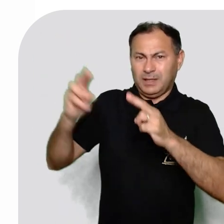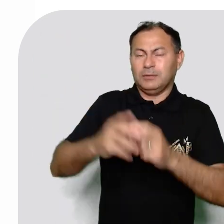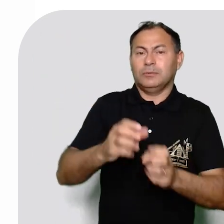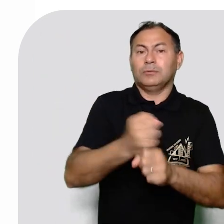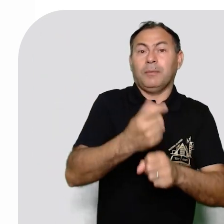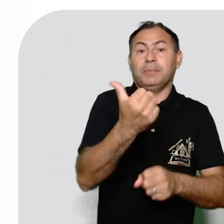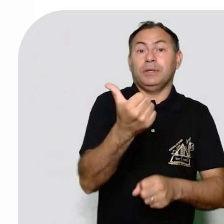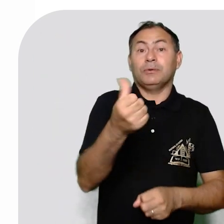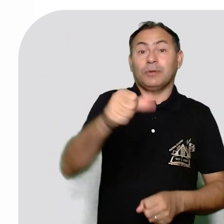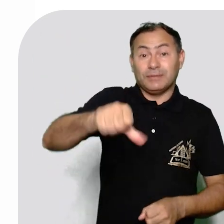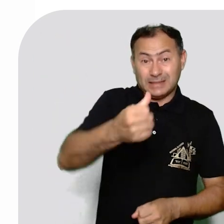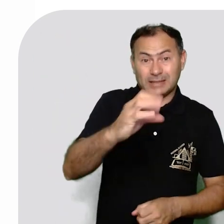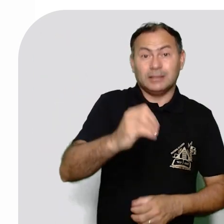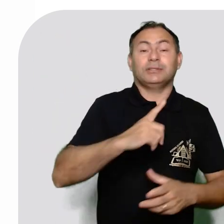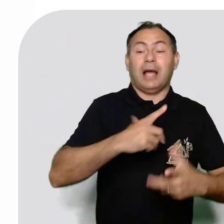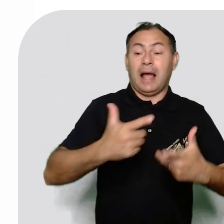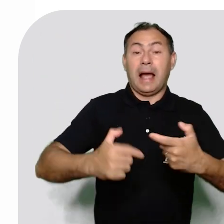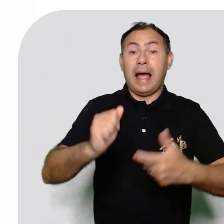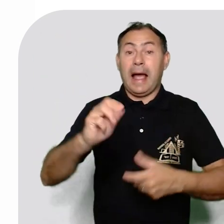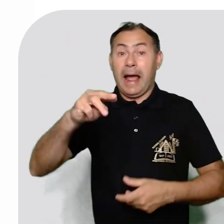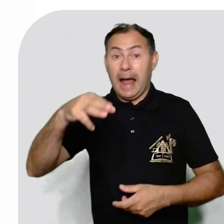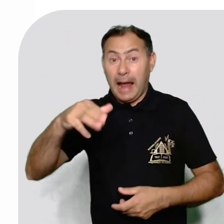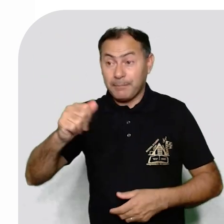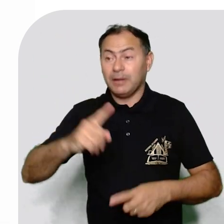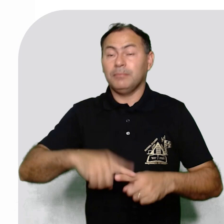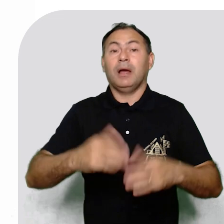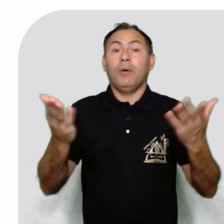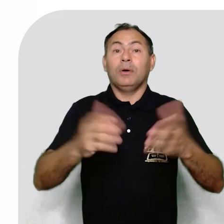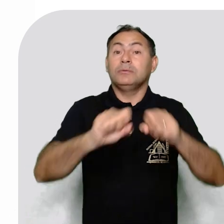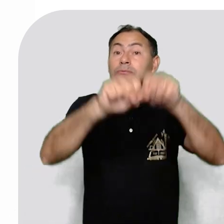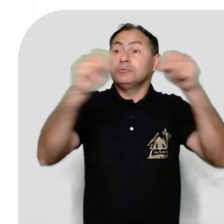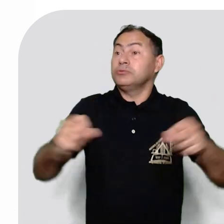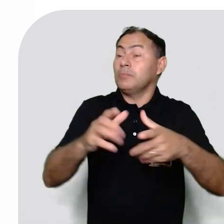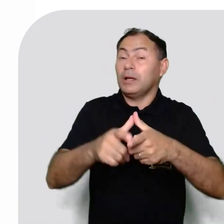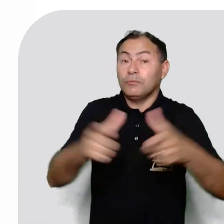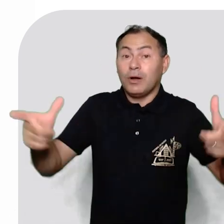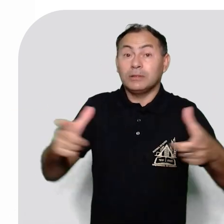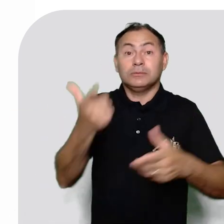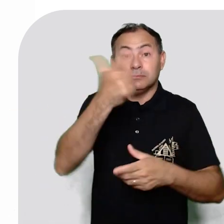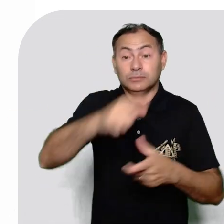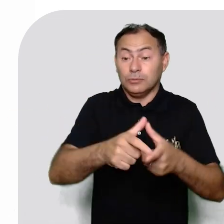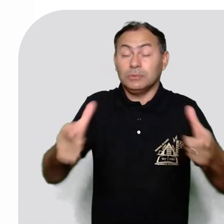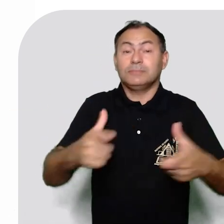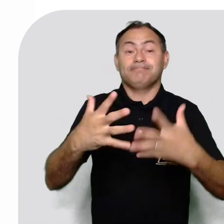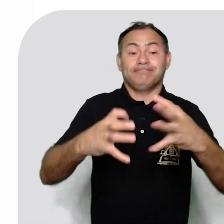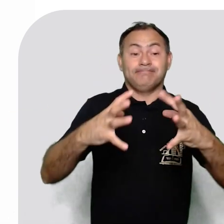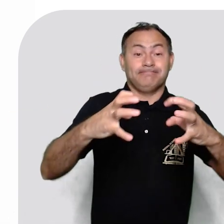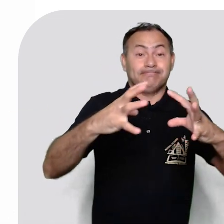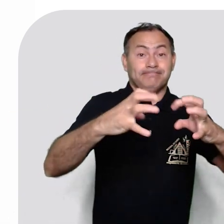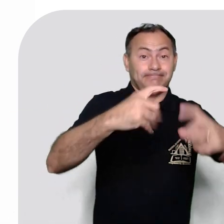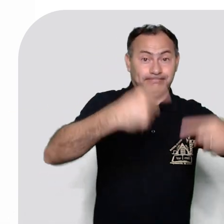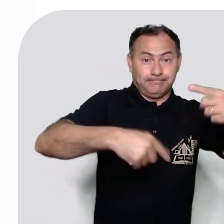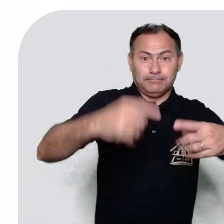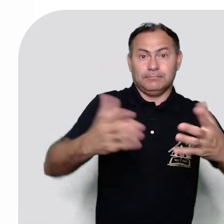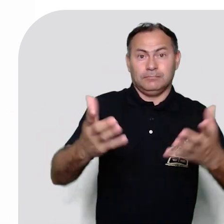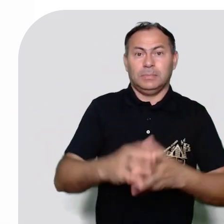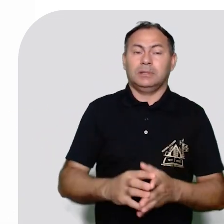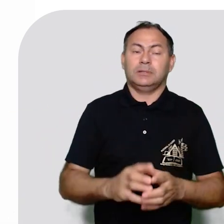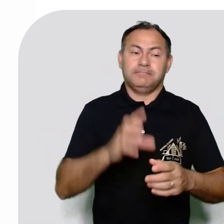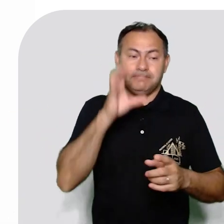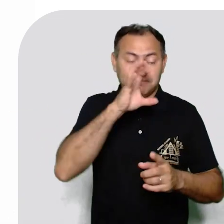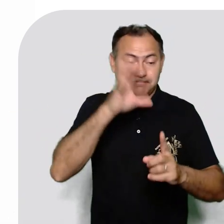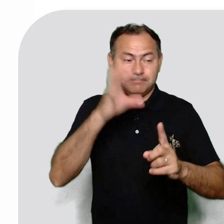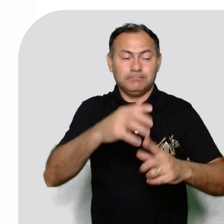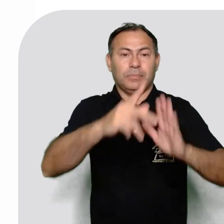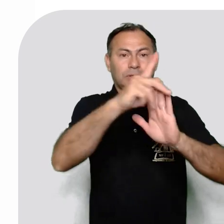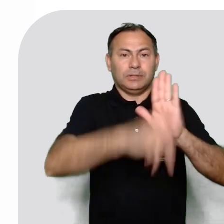corrida armamentista, mas nós estamos a cada vez mais assistindo isso. Né? Novamente, então, são ameaças a esse projeto de